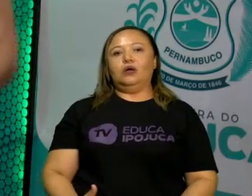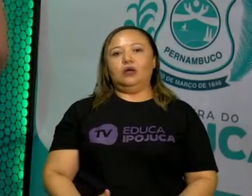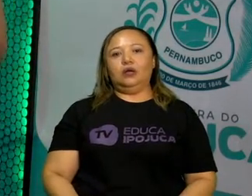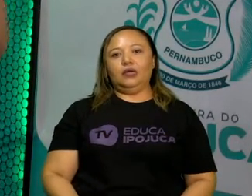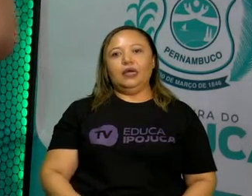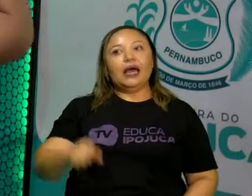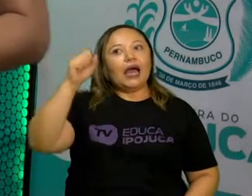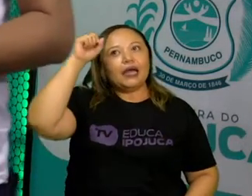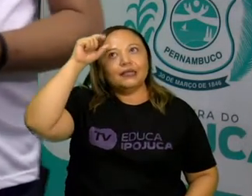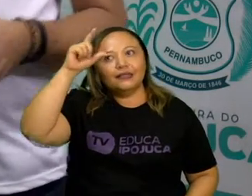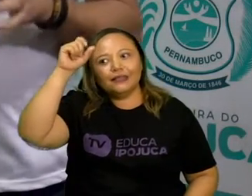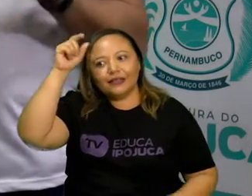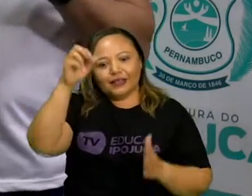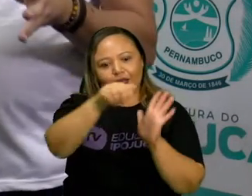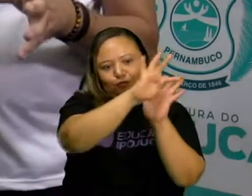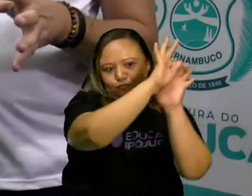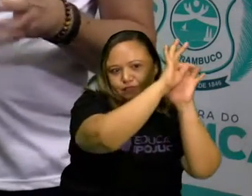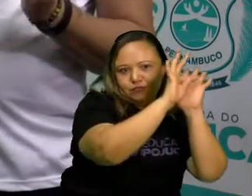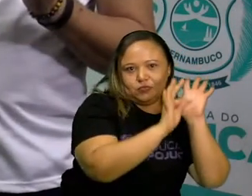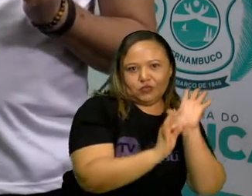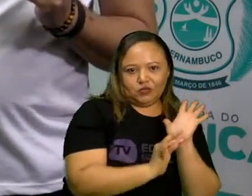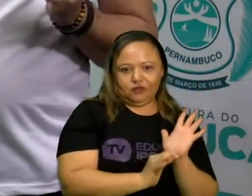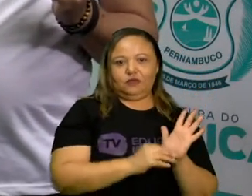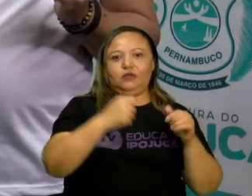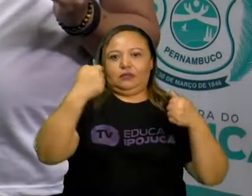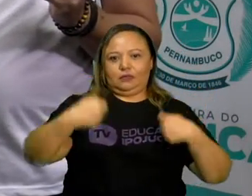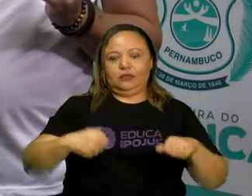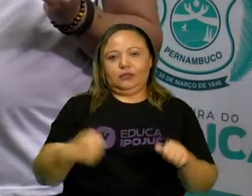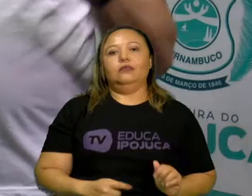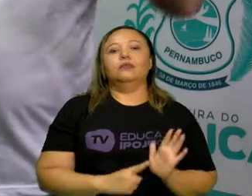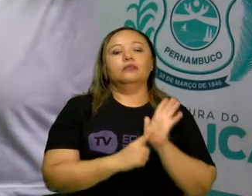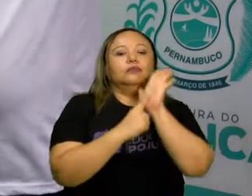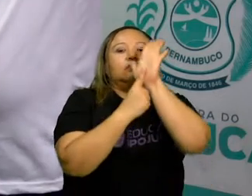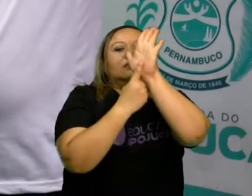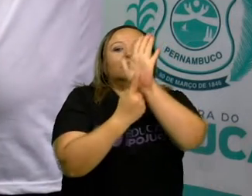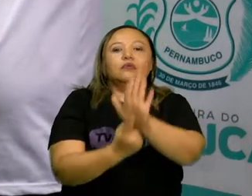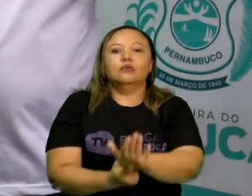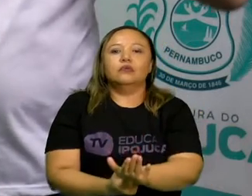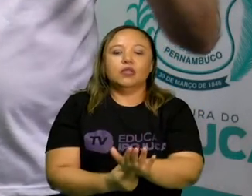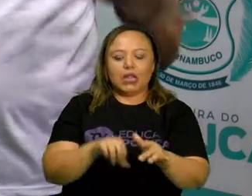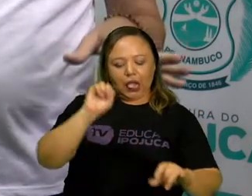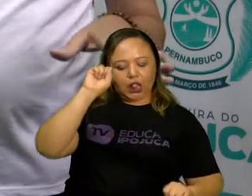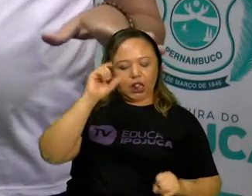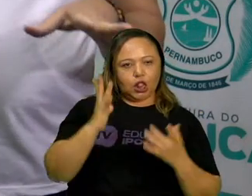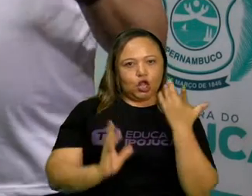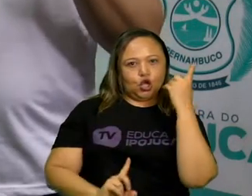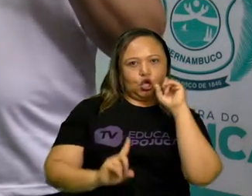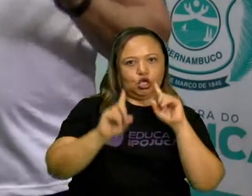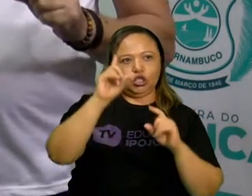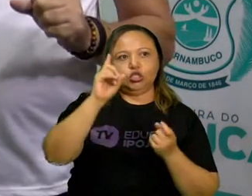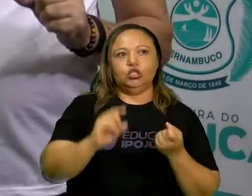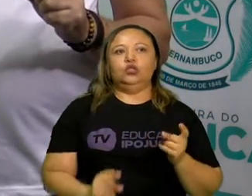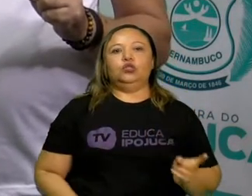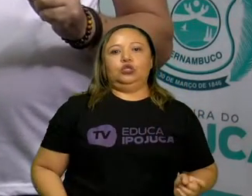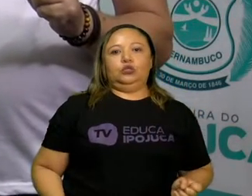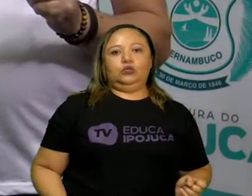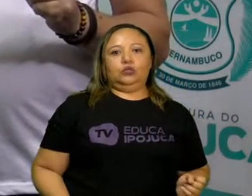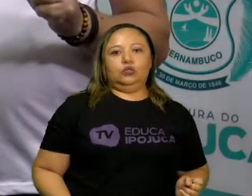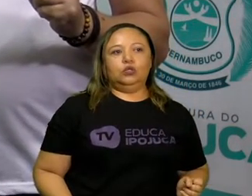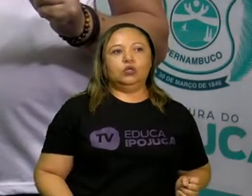naquele momento. Ok? O teatro realista, que mais adiante vocês vão ver no nono